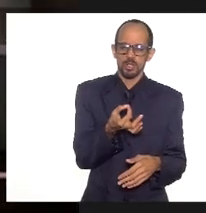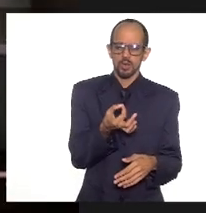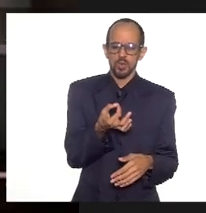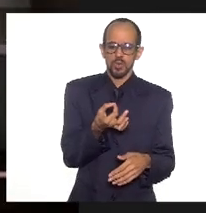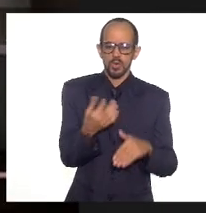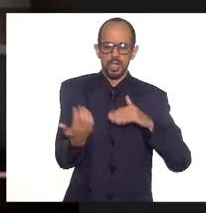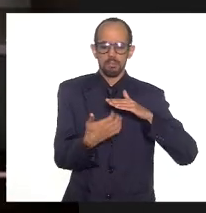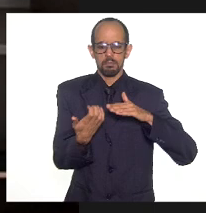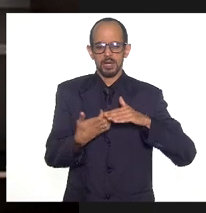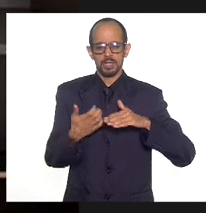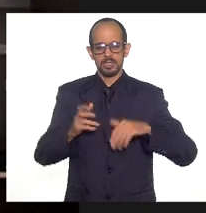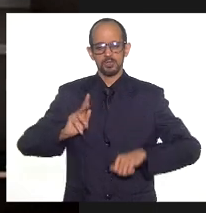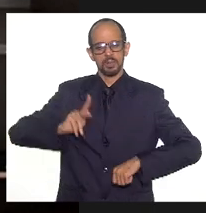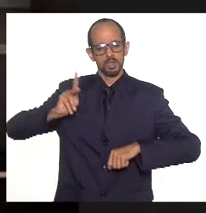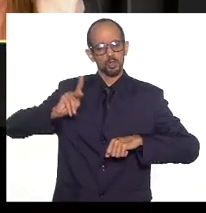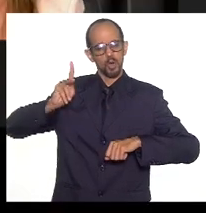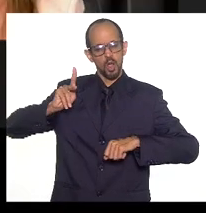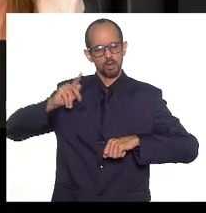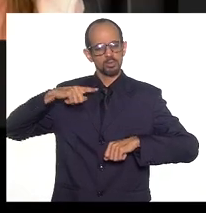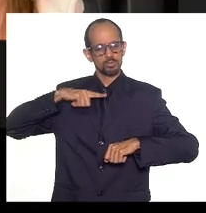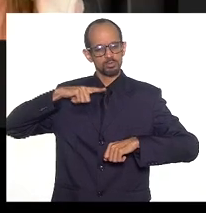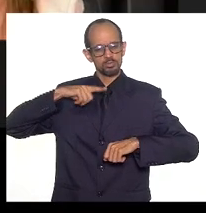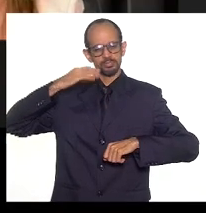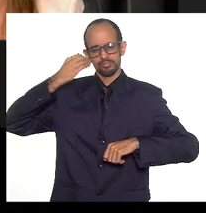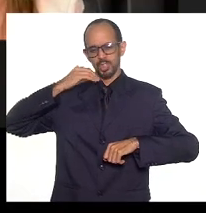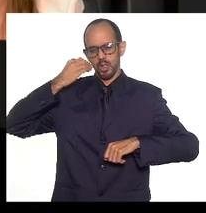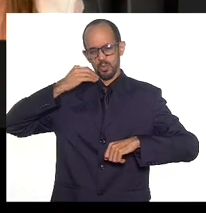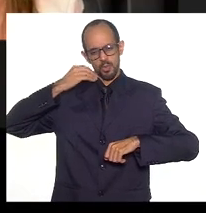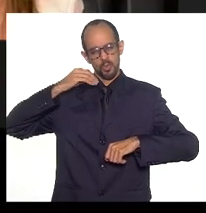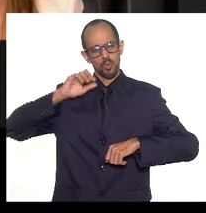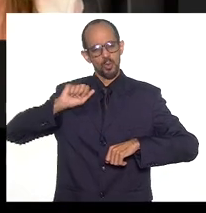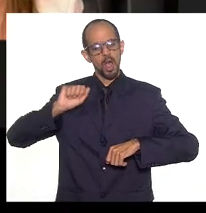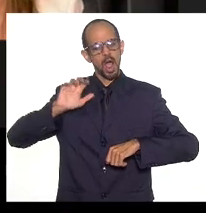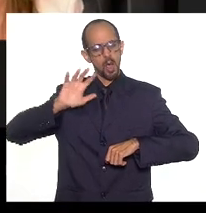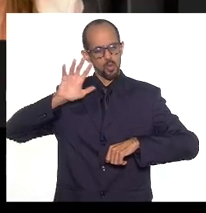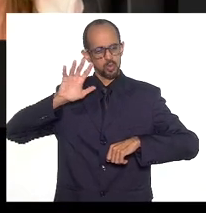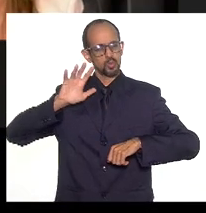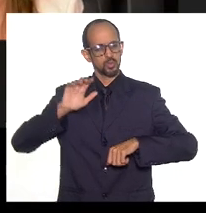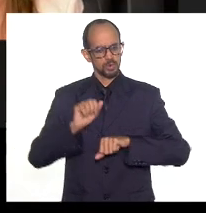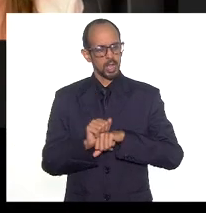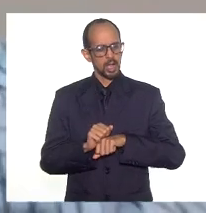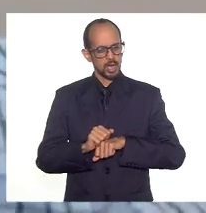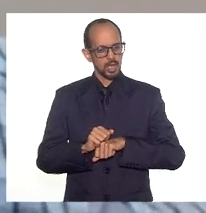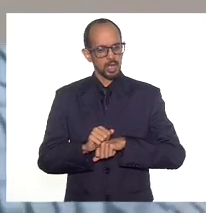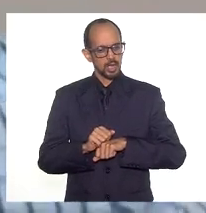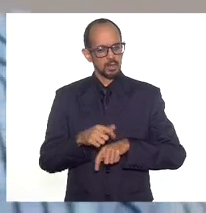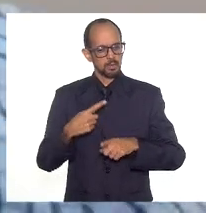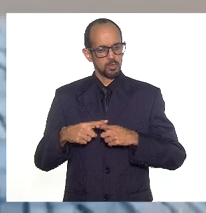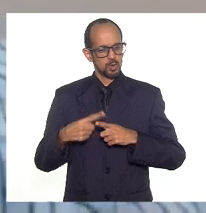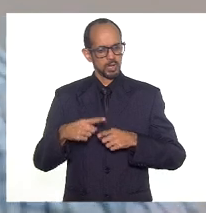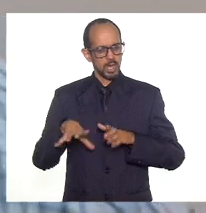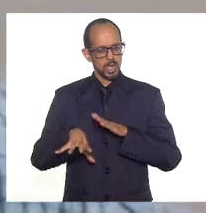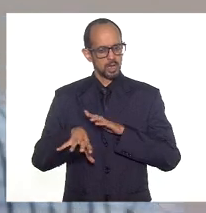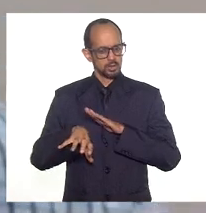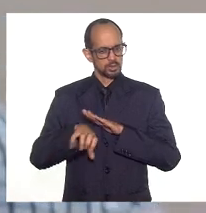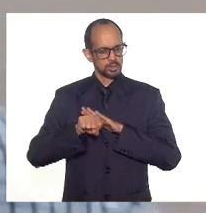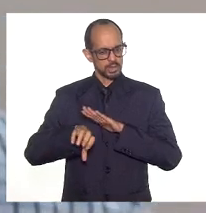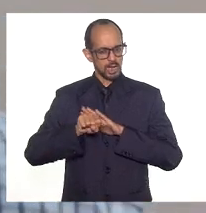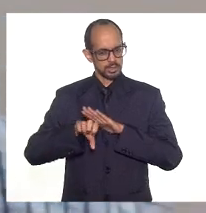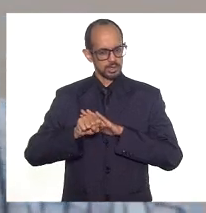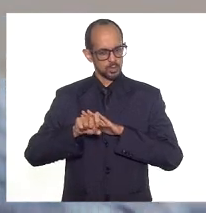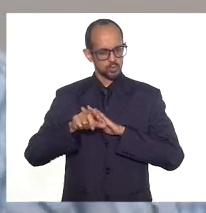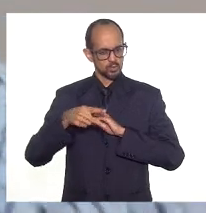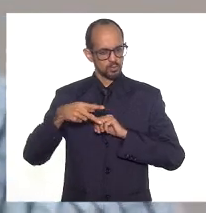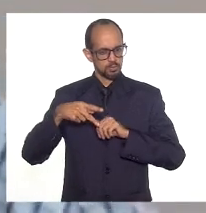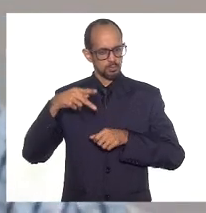pequena, tá certo? Eu acho que não é por aí. Quer dizer, quanto é que está o custo hoje de extração da petróleo? Eu não sou